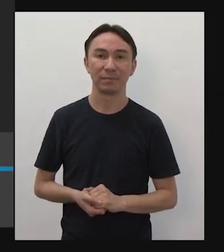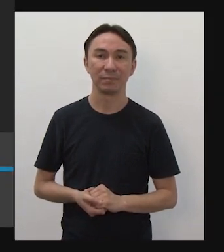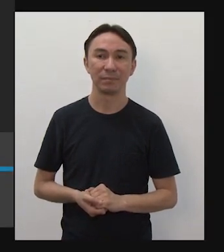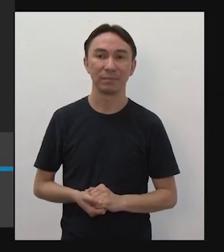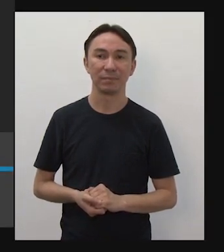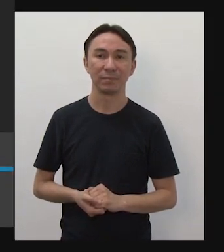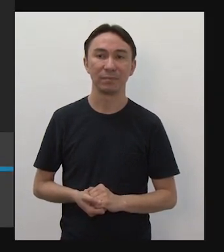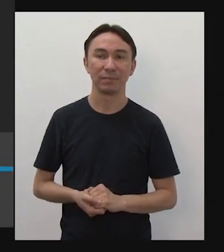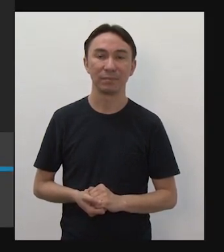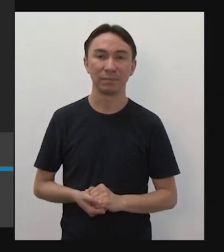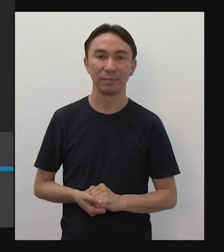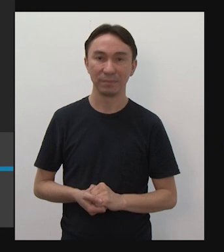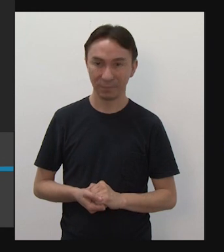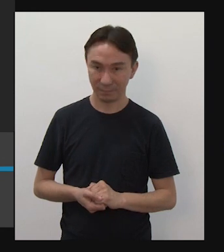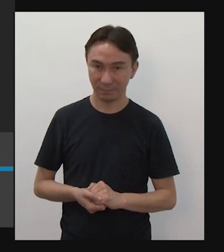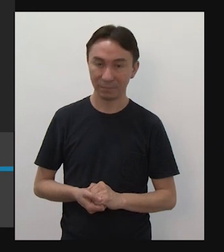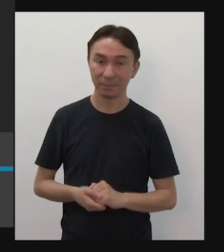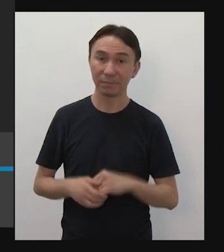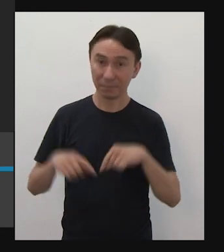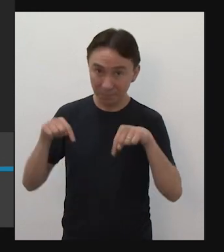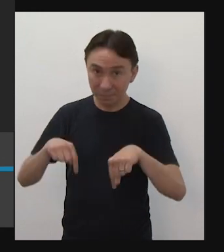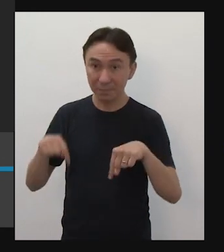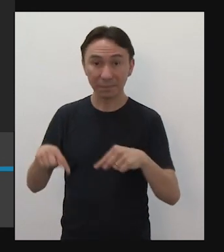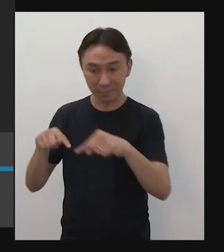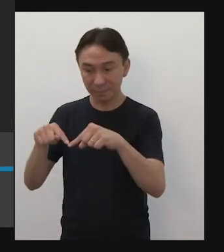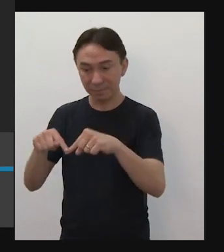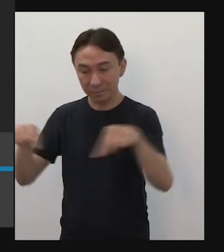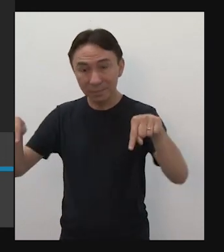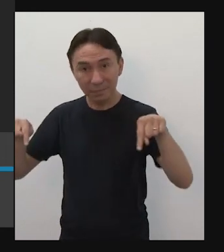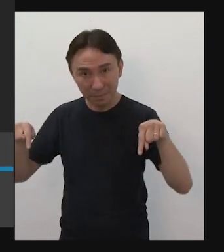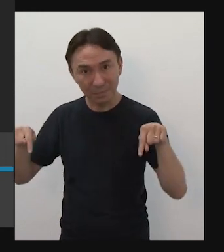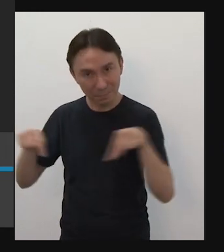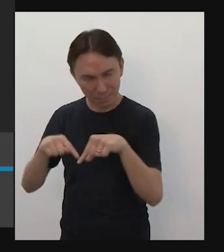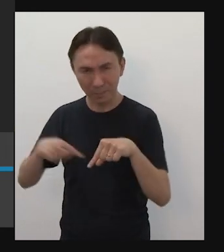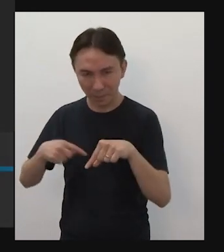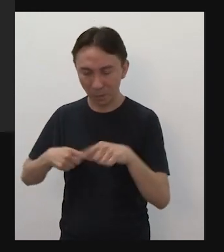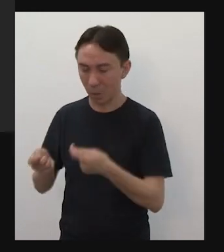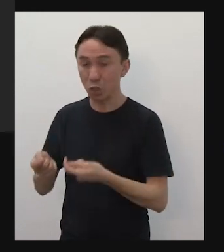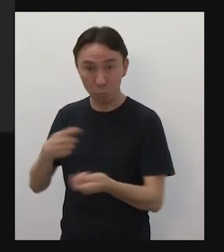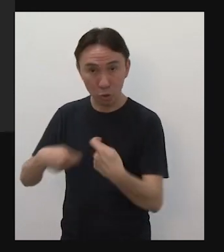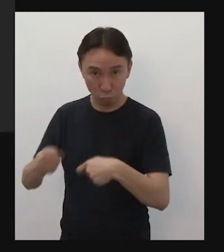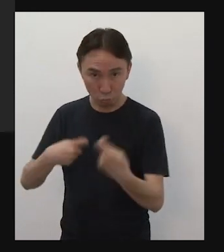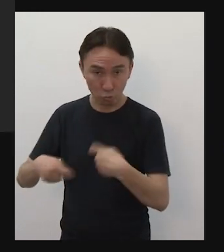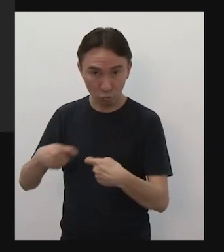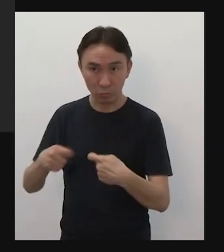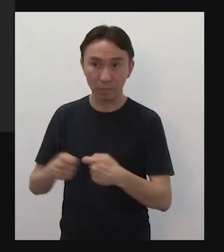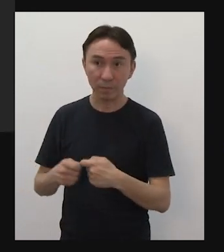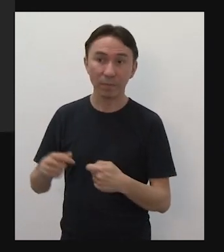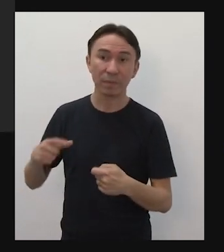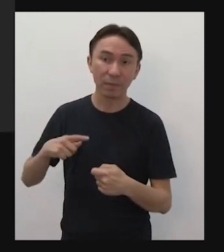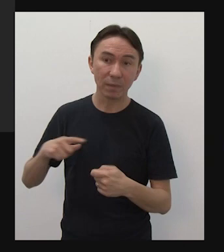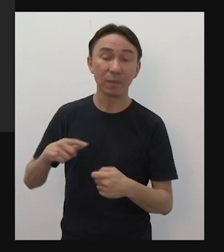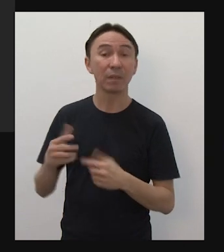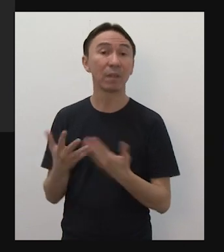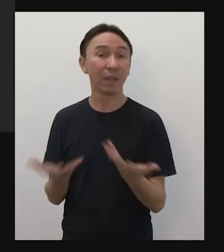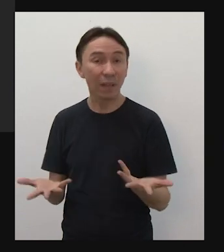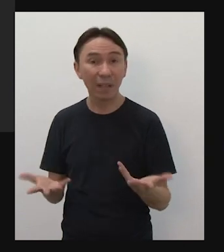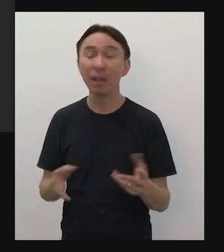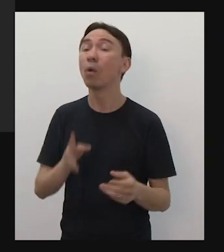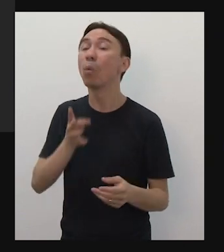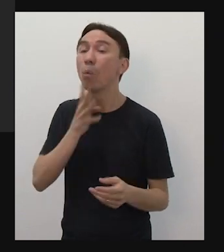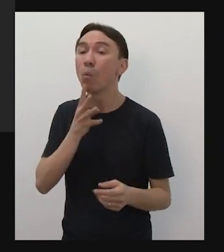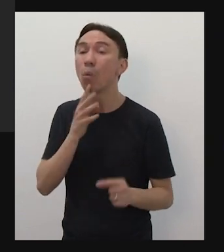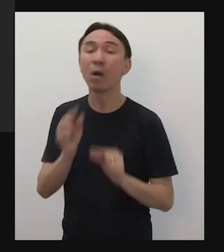E na minha sala, né, o núcleo que eu administro, Ele é conhecido como o núcleo